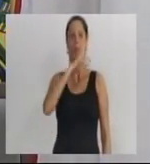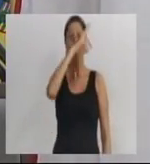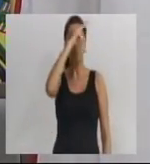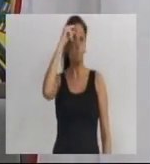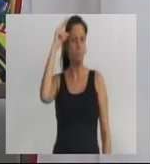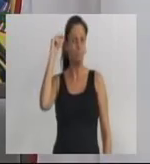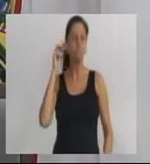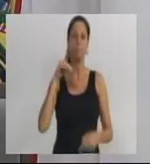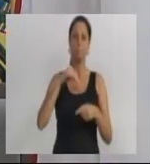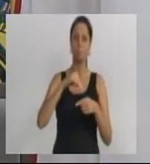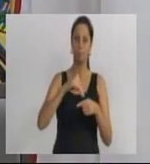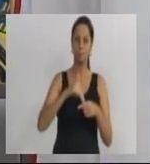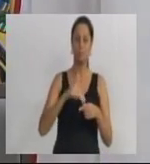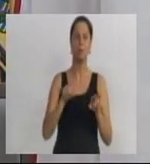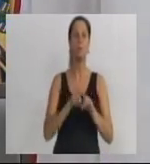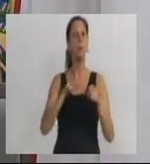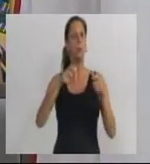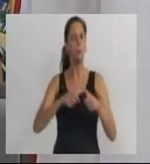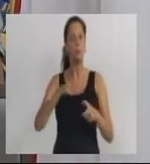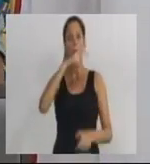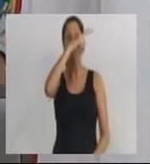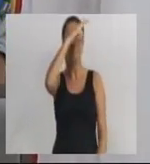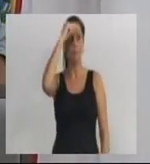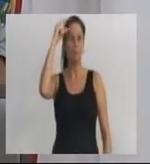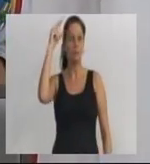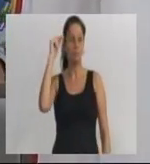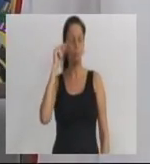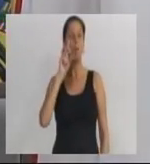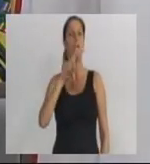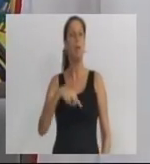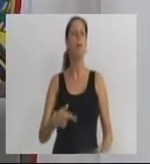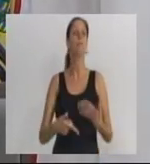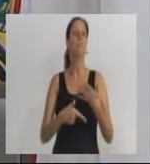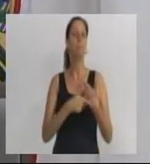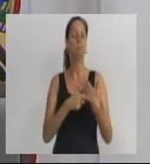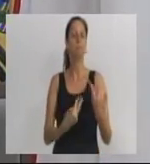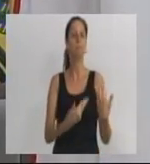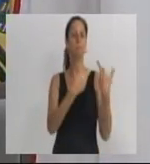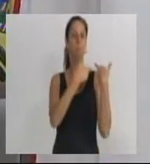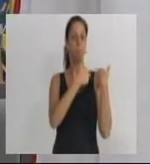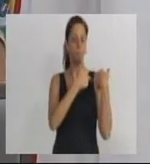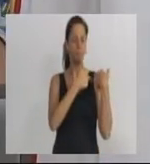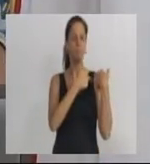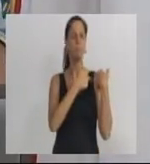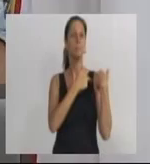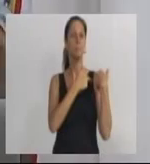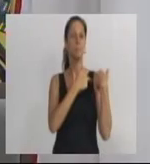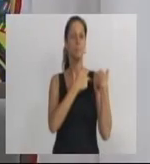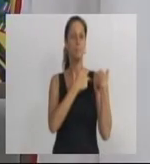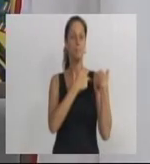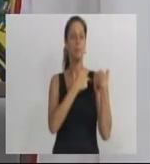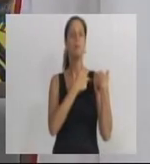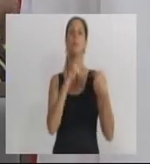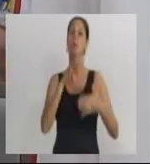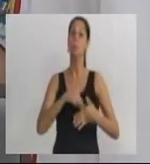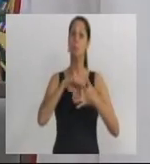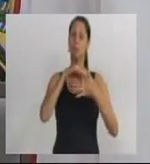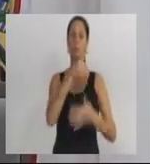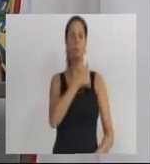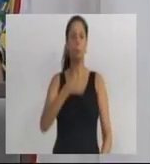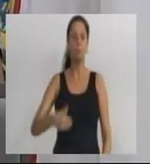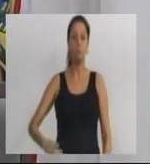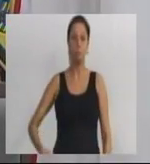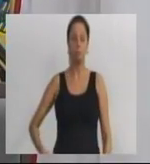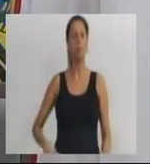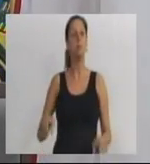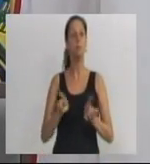municipal, a prefeitura, e acho que esse papel pode ser despertado também pelo próprio líder do governo, pelas